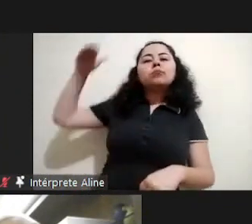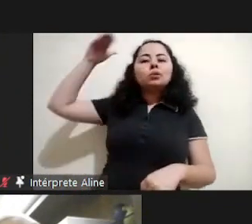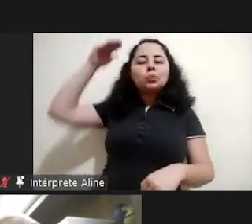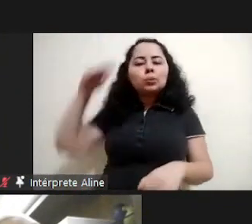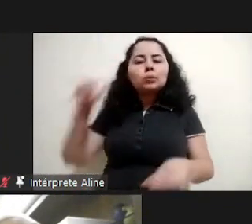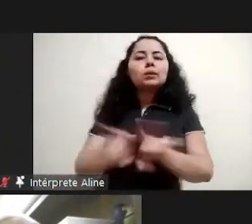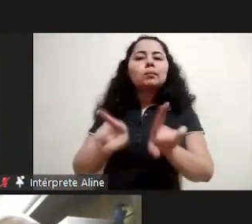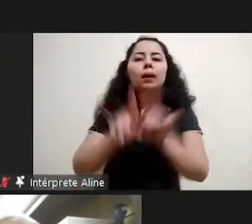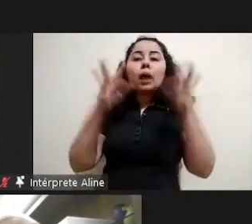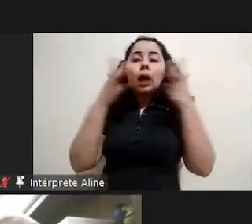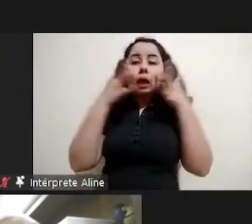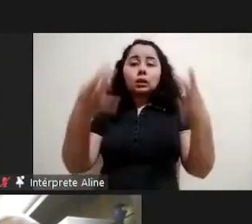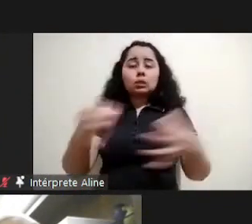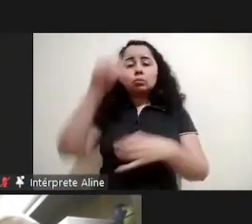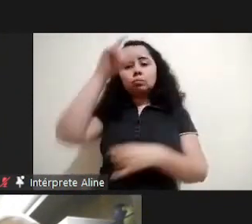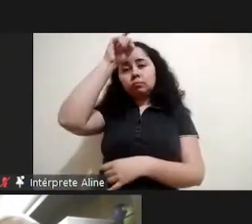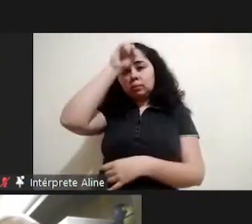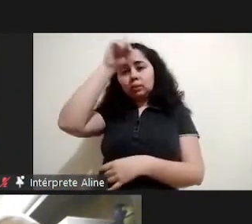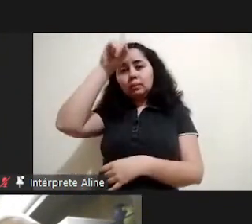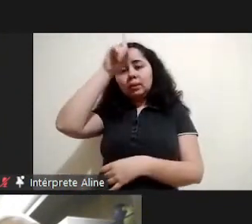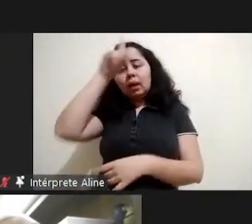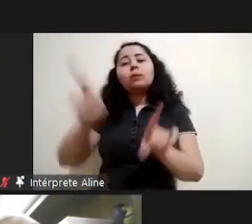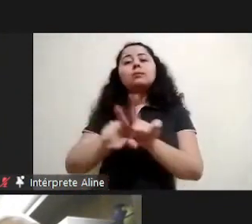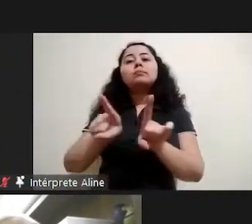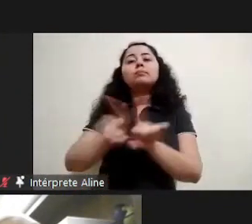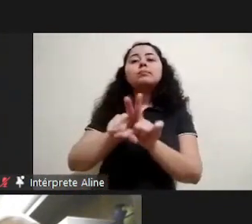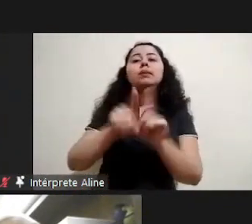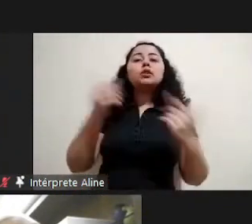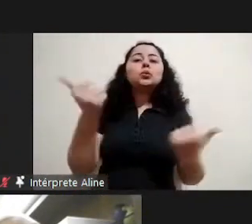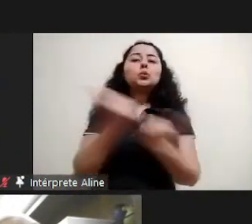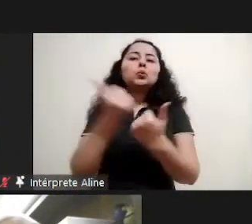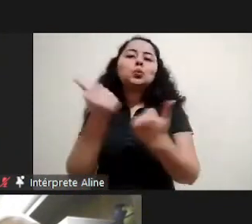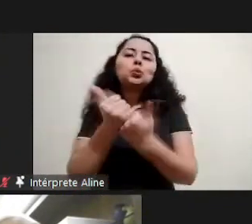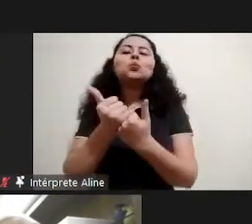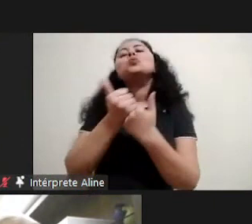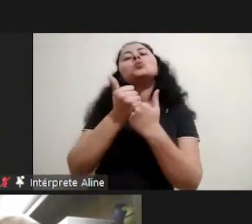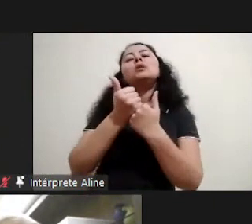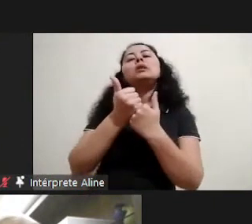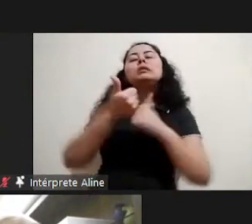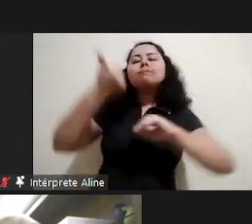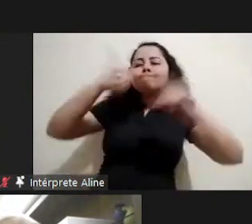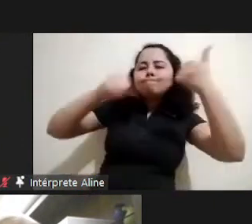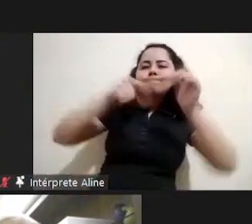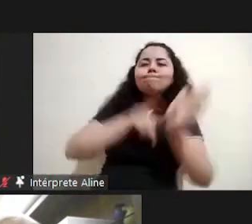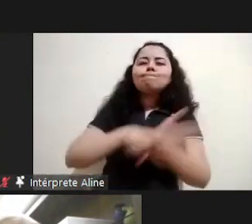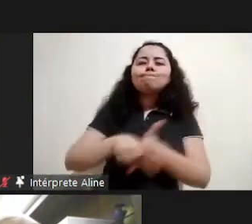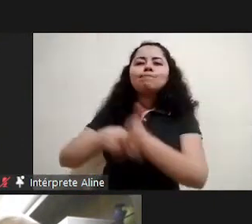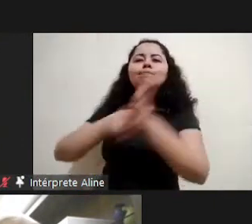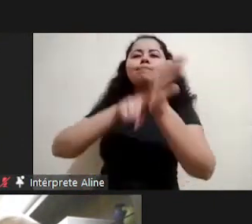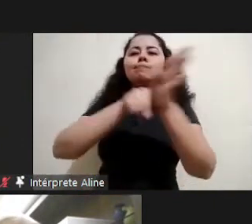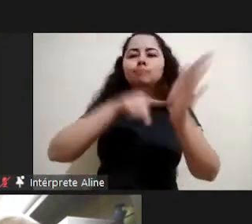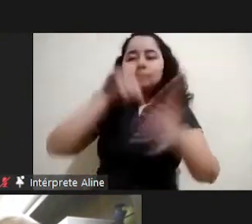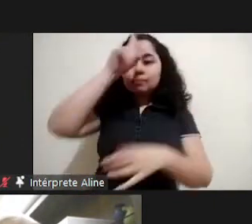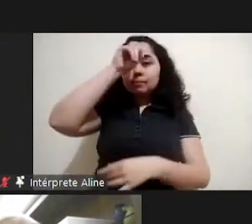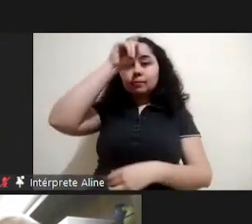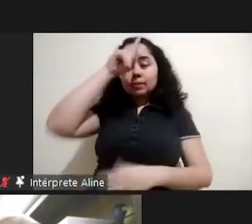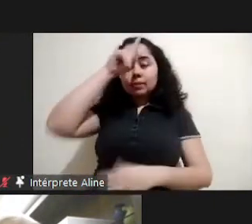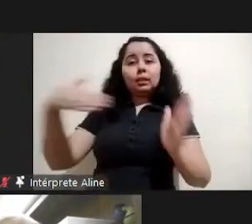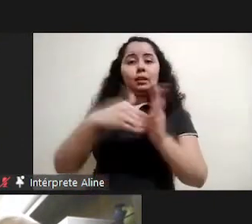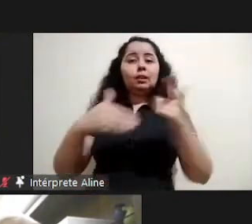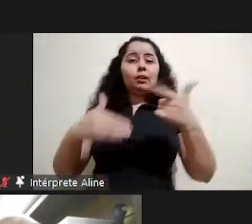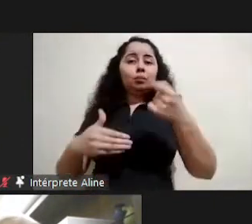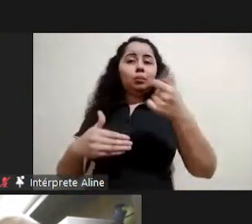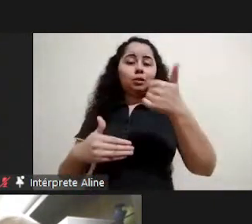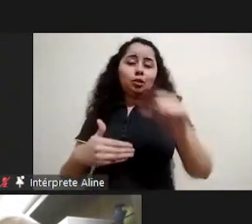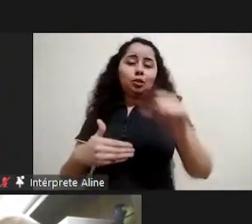hospitalar, sendo tutor da área de análises clínicas desde sua implantação em 2014 até 2018. Em 94,